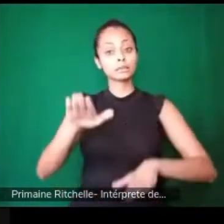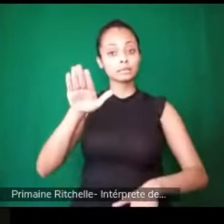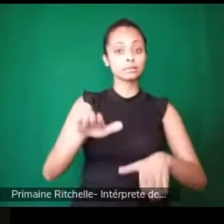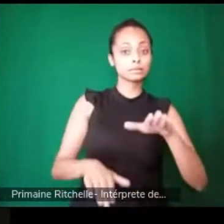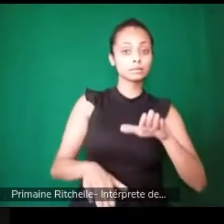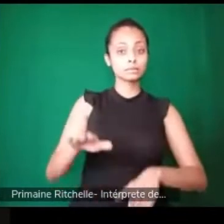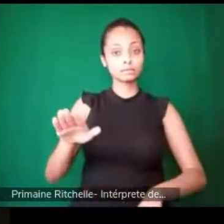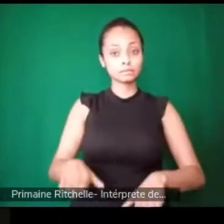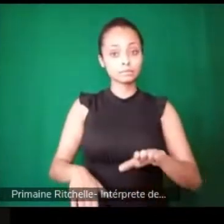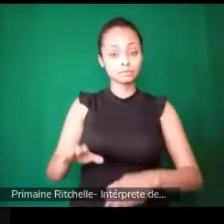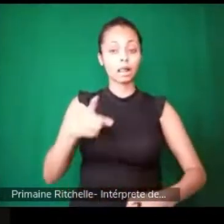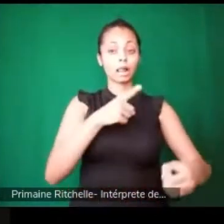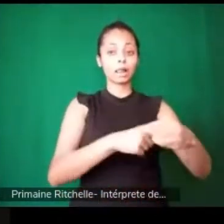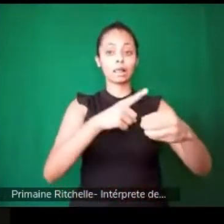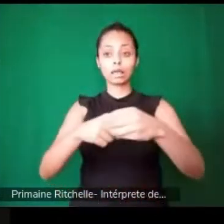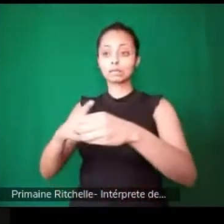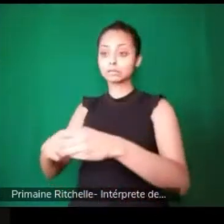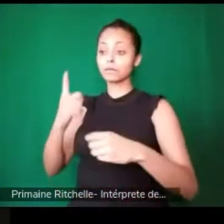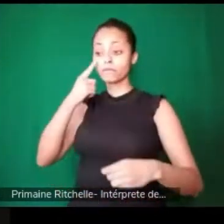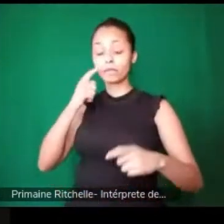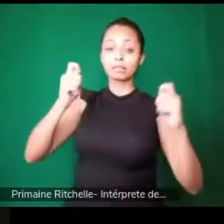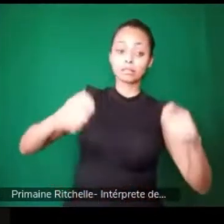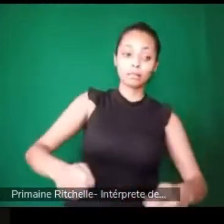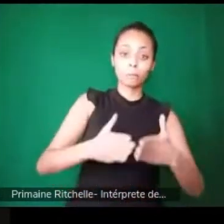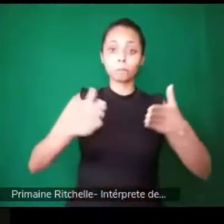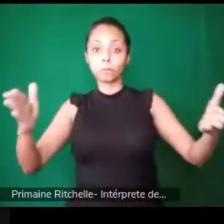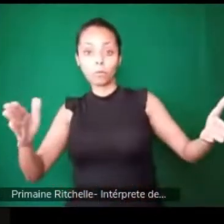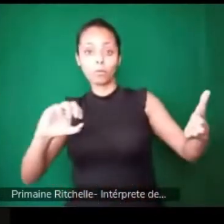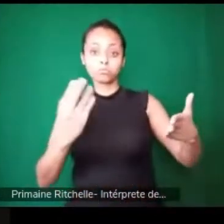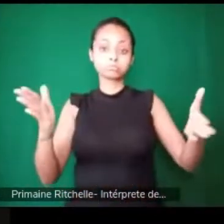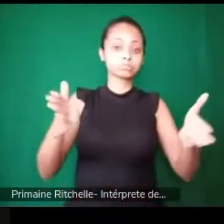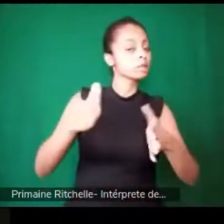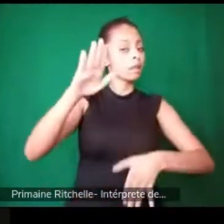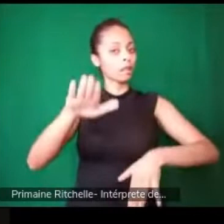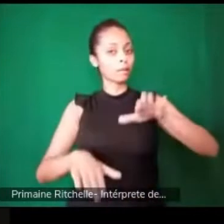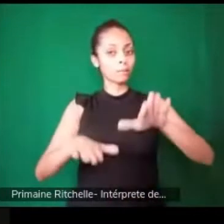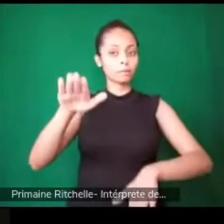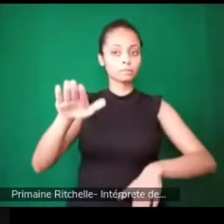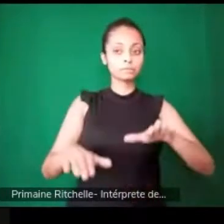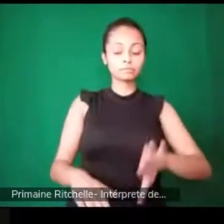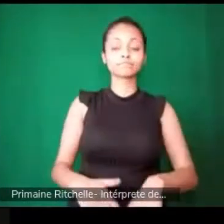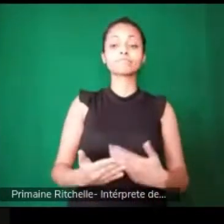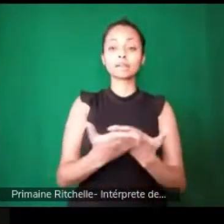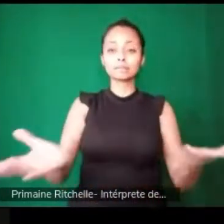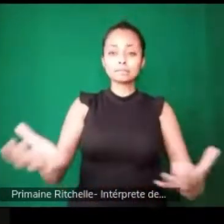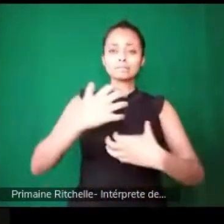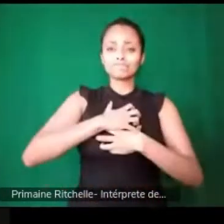infraestrutura da unidade que vocês estão lotados, né. E aí, quaisquer sintomas que vocês tiverem,